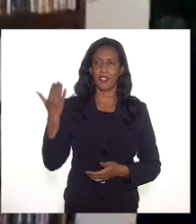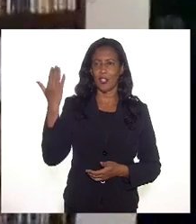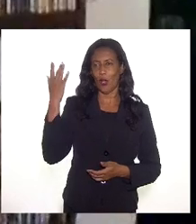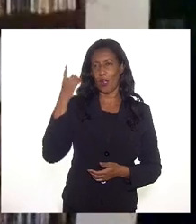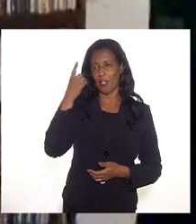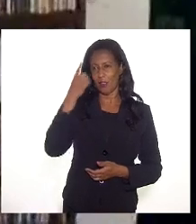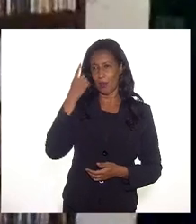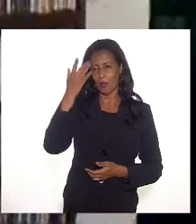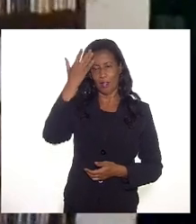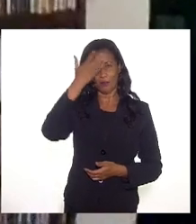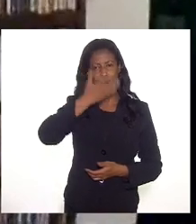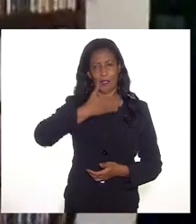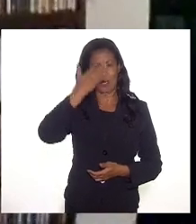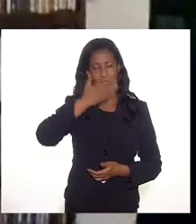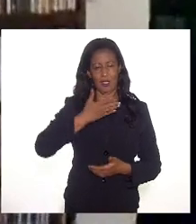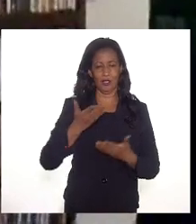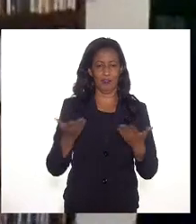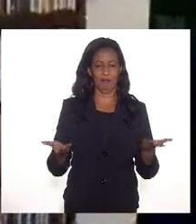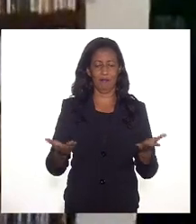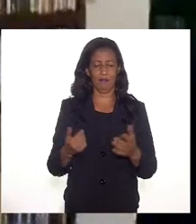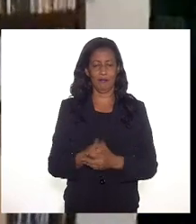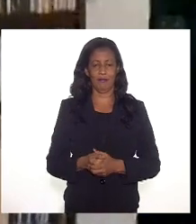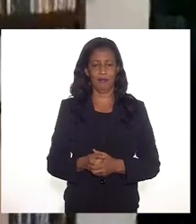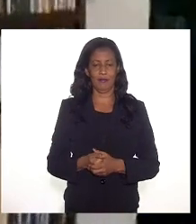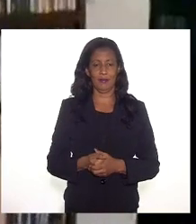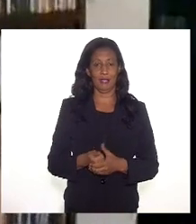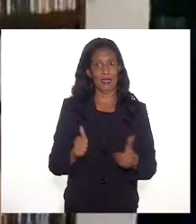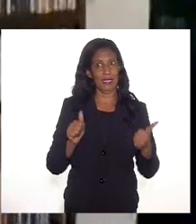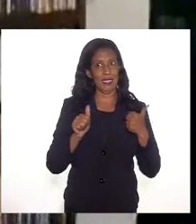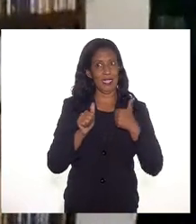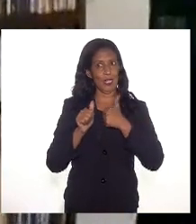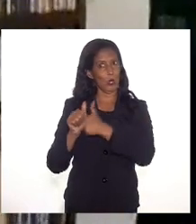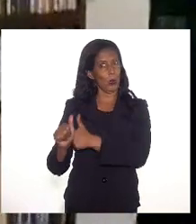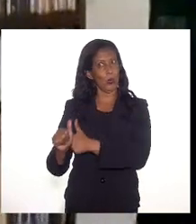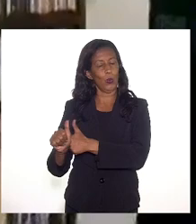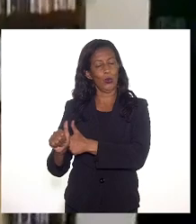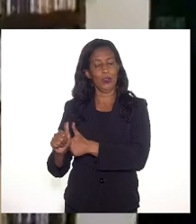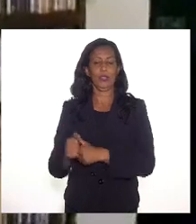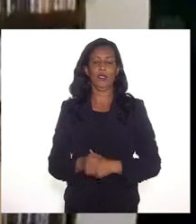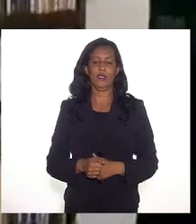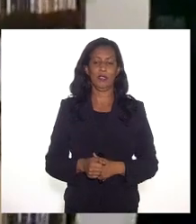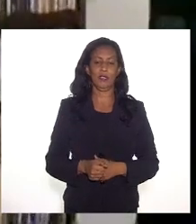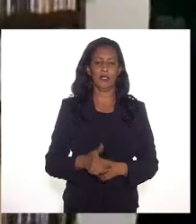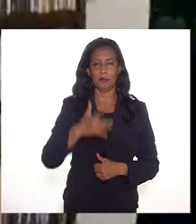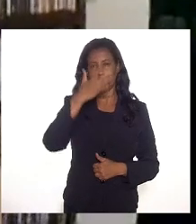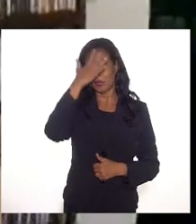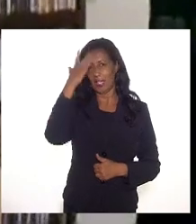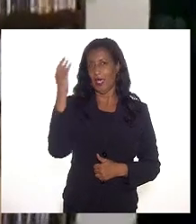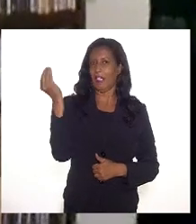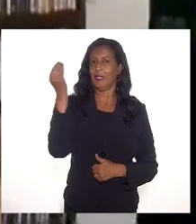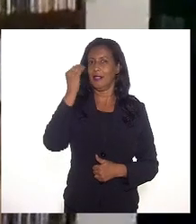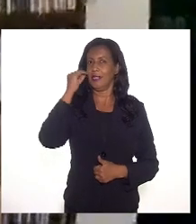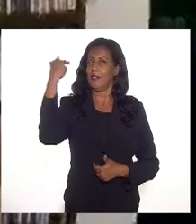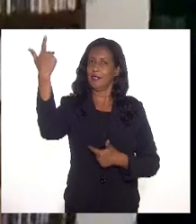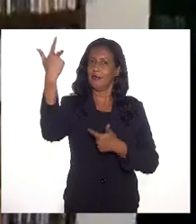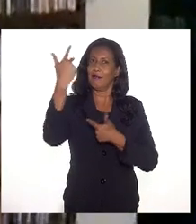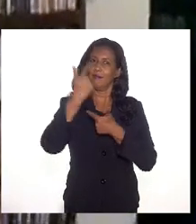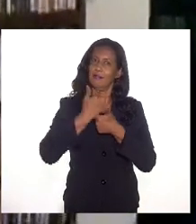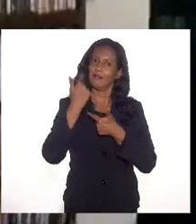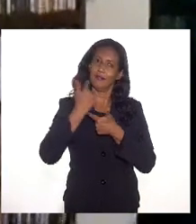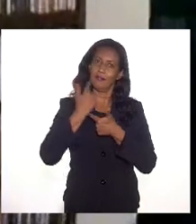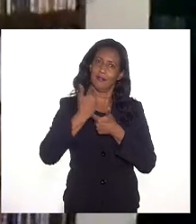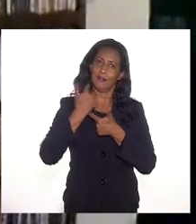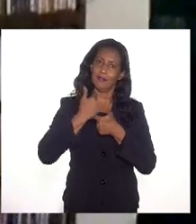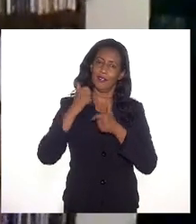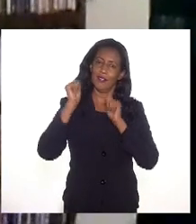senhores deputados presentes servidores aqueles que nos assistem pela TV Alegre aqueles que